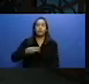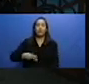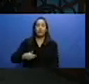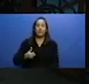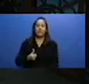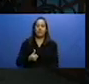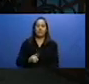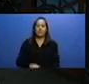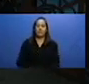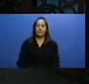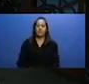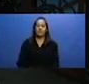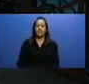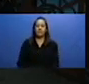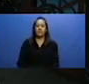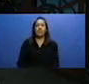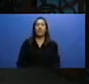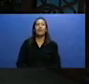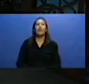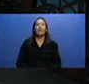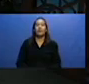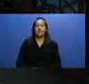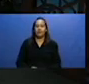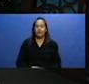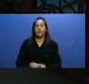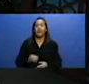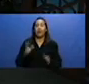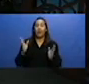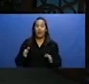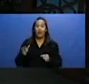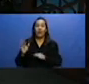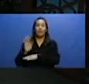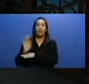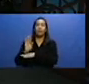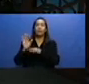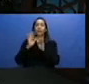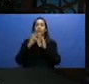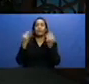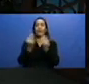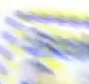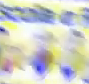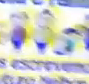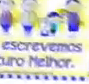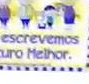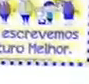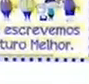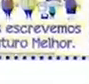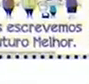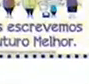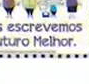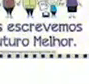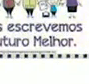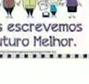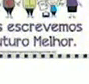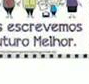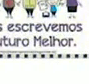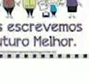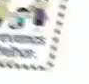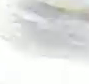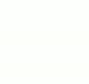26 e vamos para o nosso vídeo de família para família.